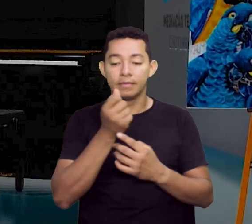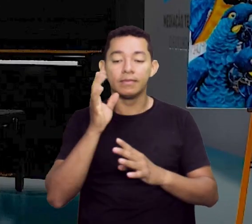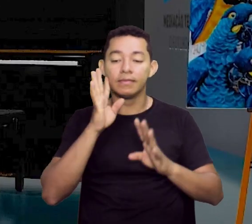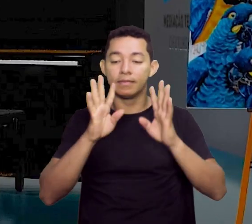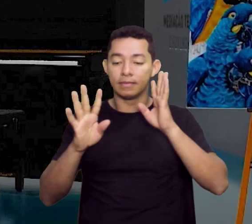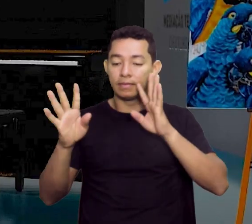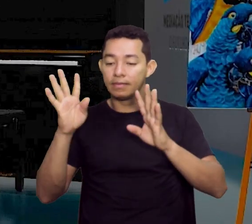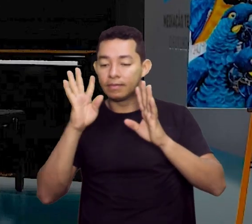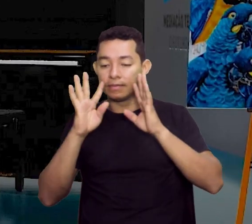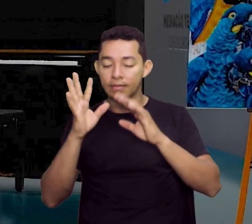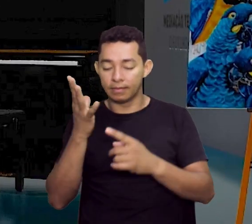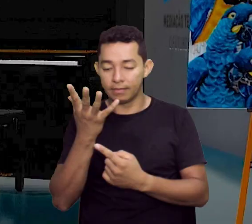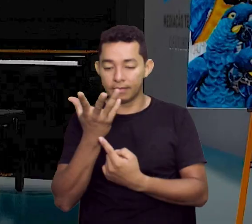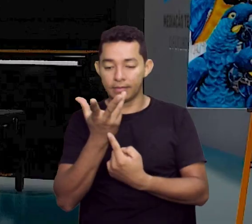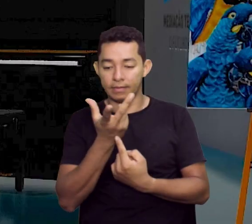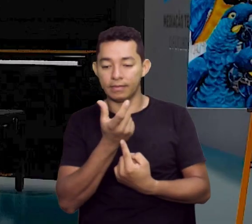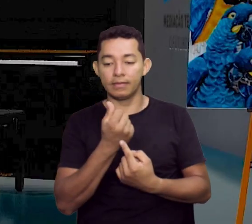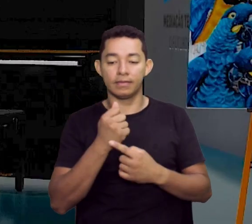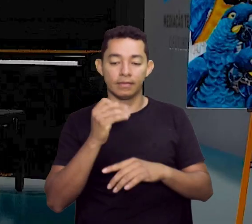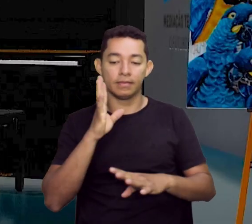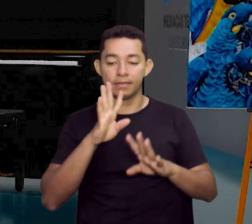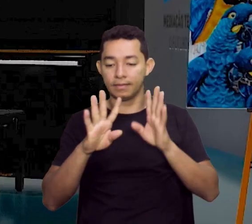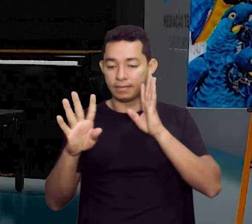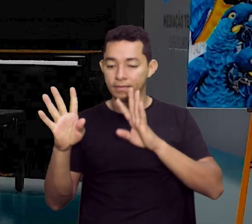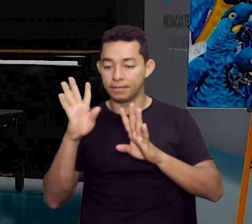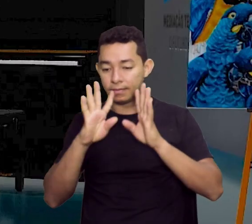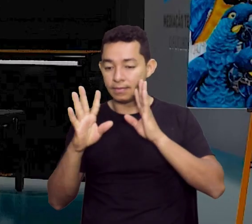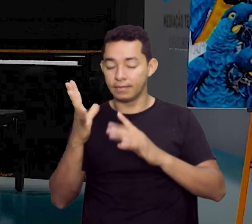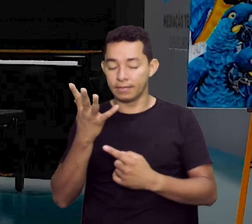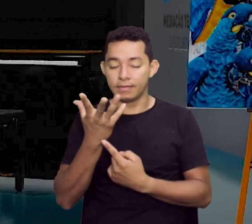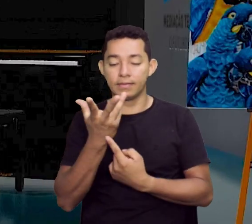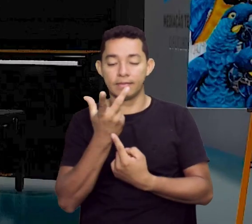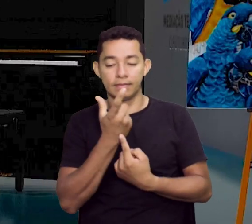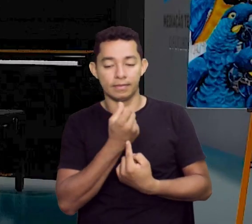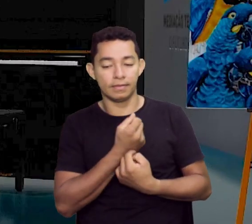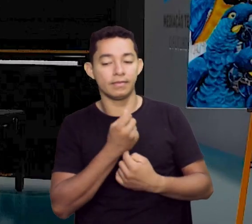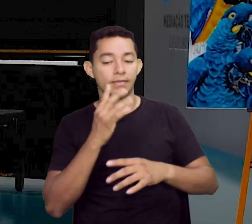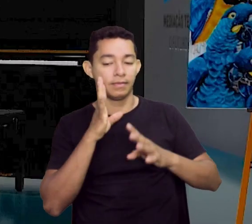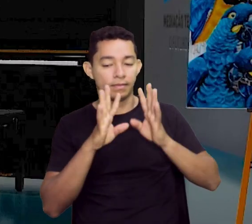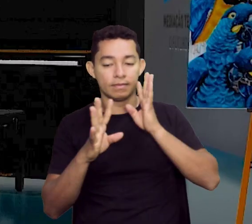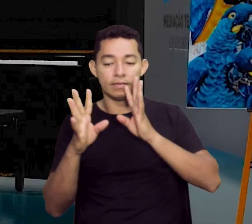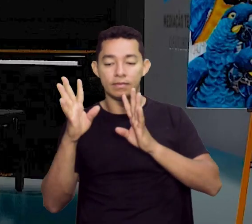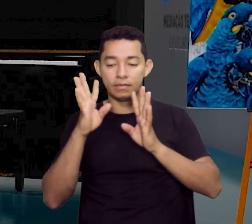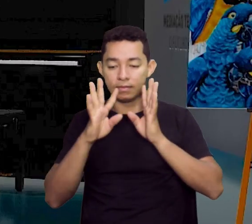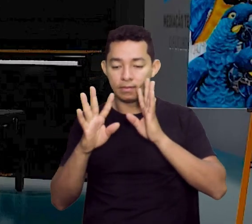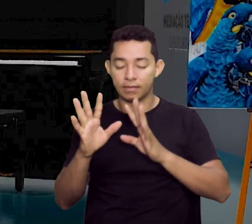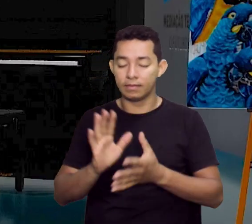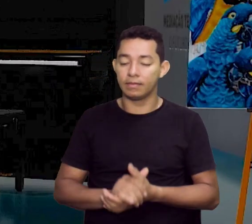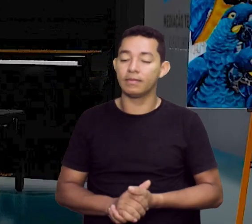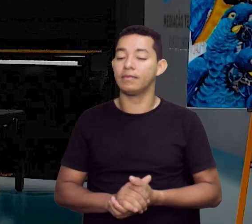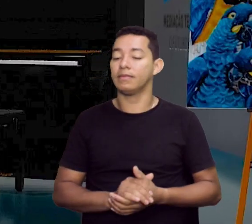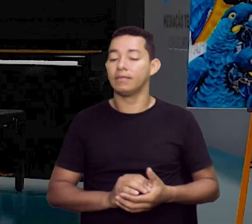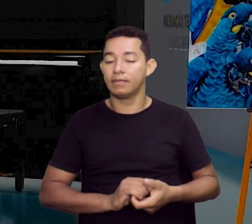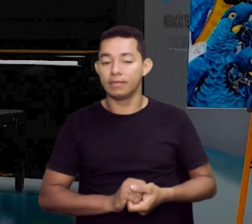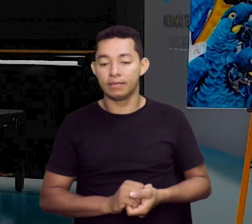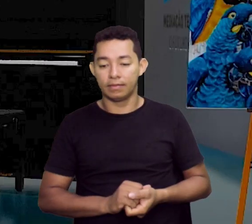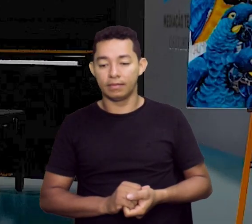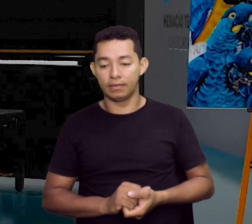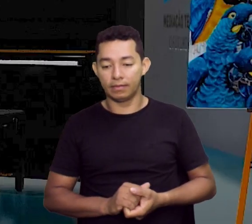Arte é tão legal. É tão legal. Arte é tão